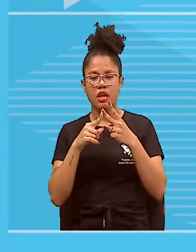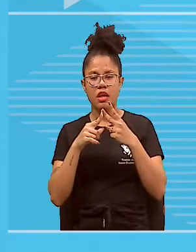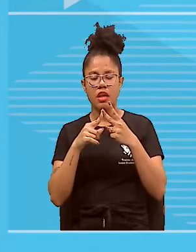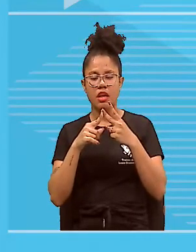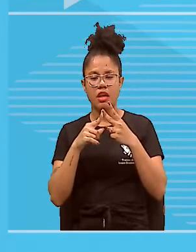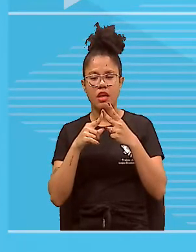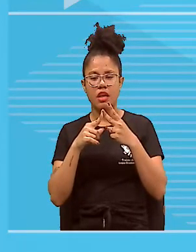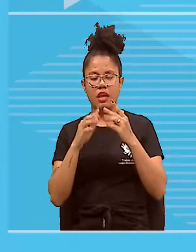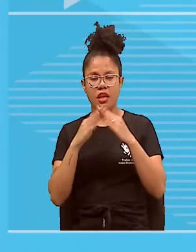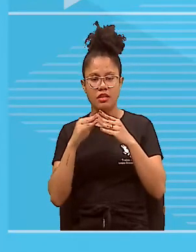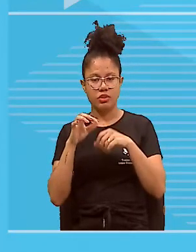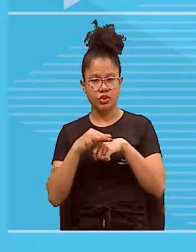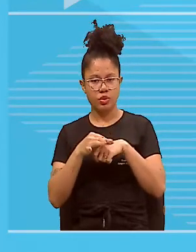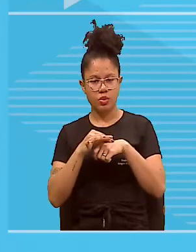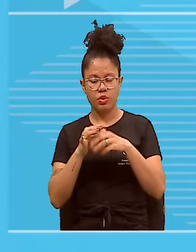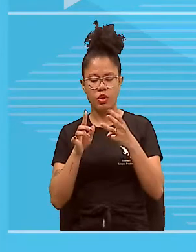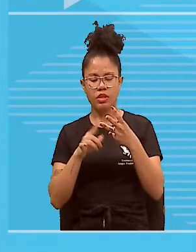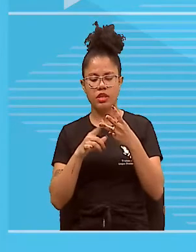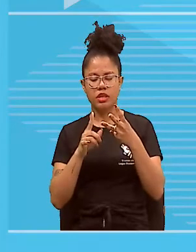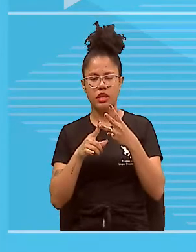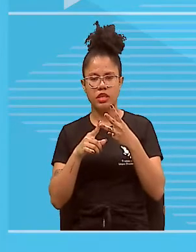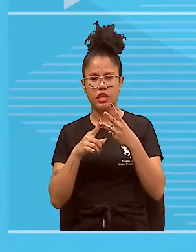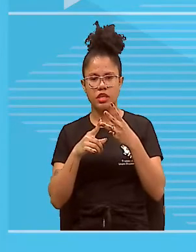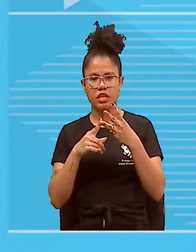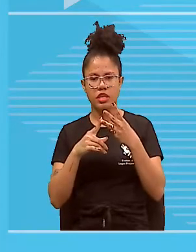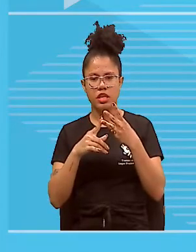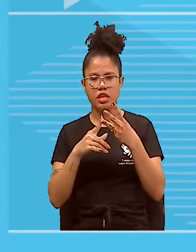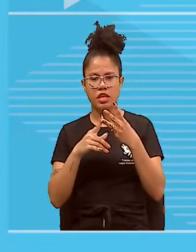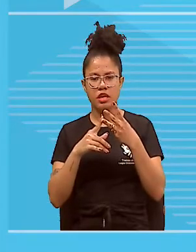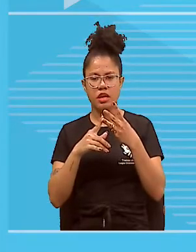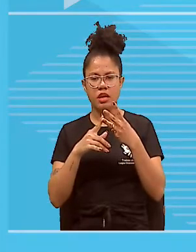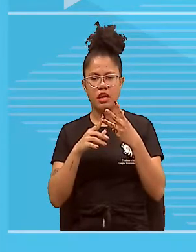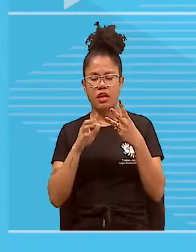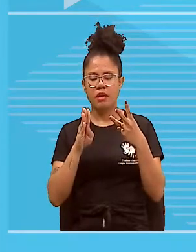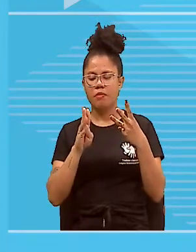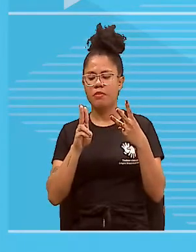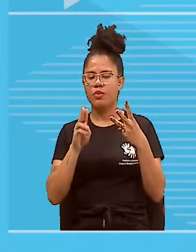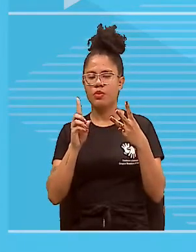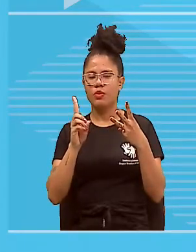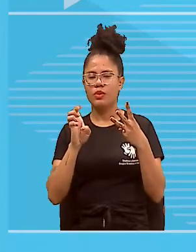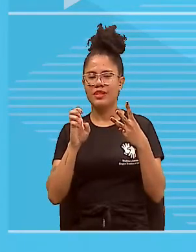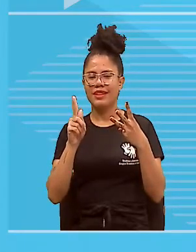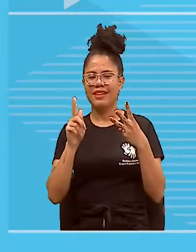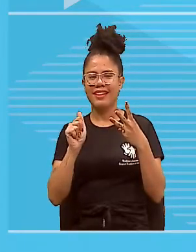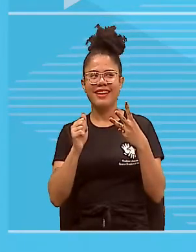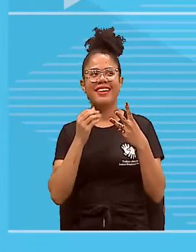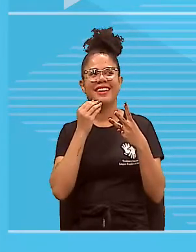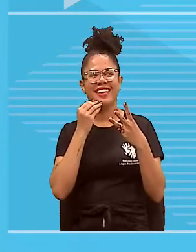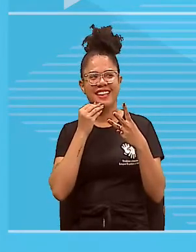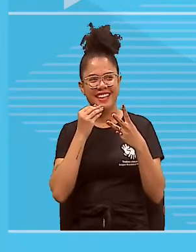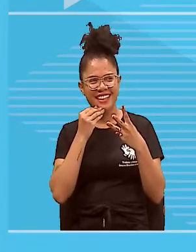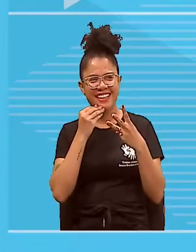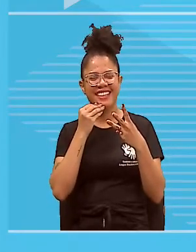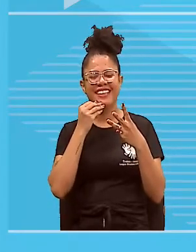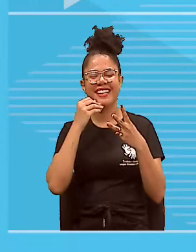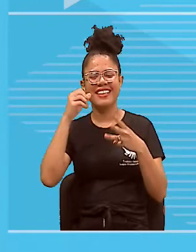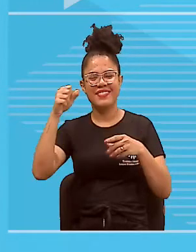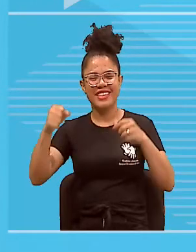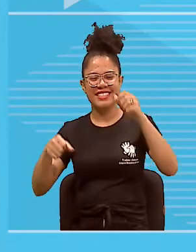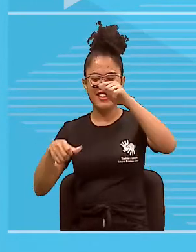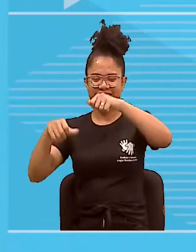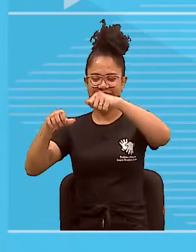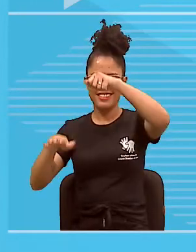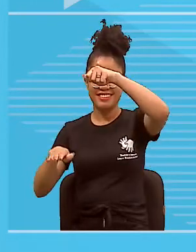os comércio que você comprava feijão arroz lembra demais que a gente ainda pesava o arroz